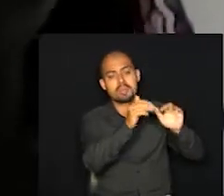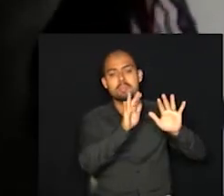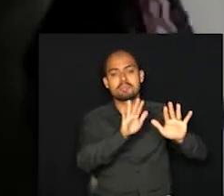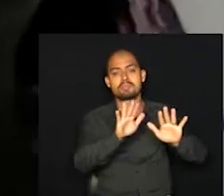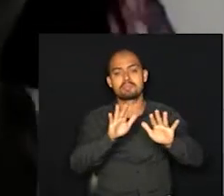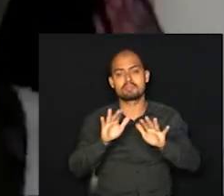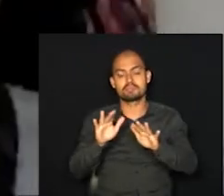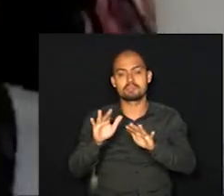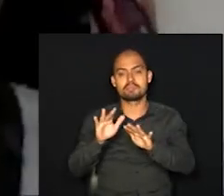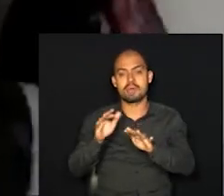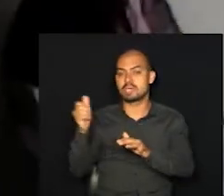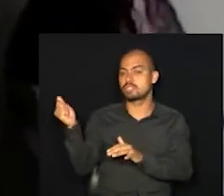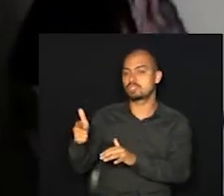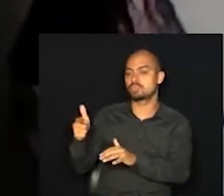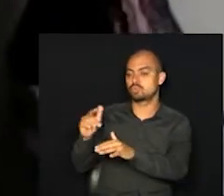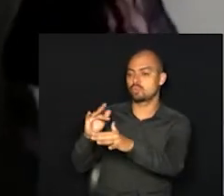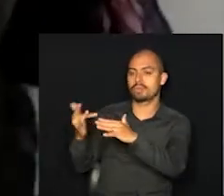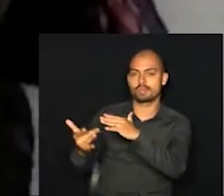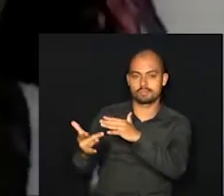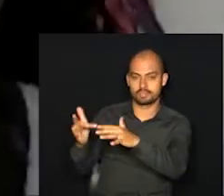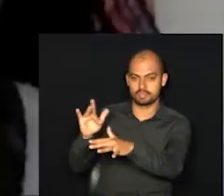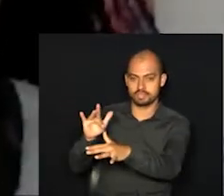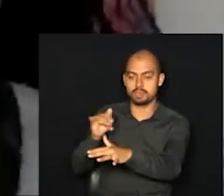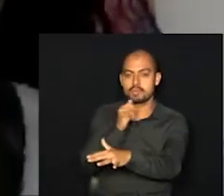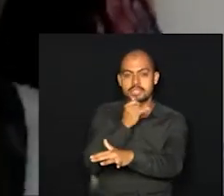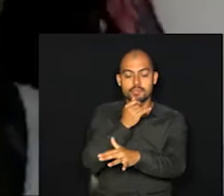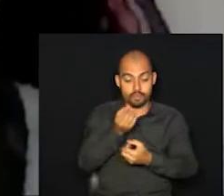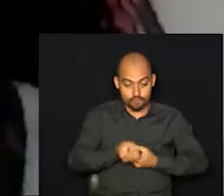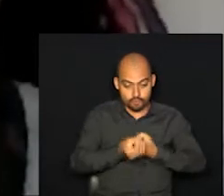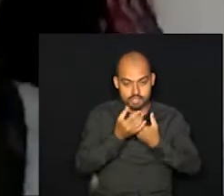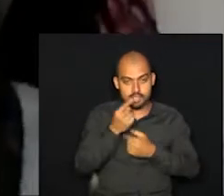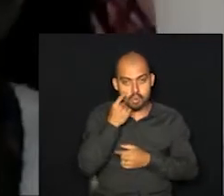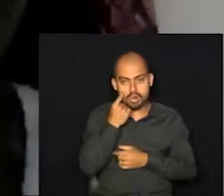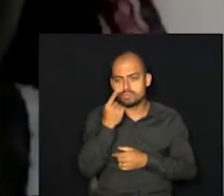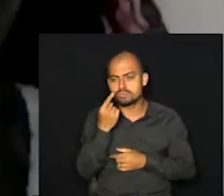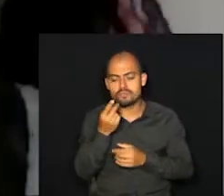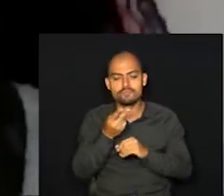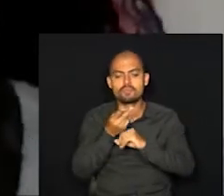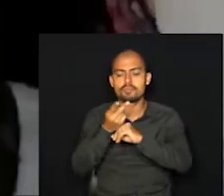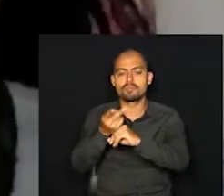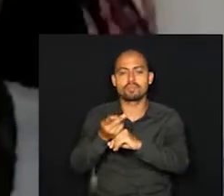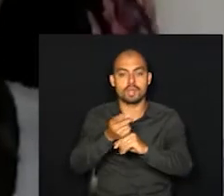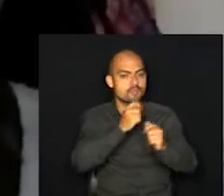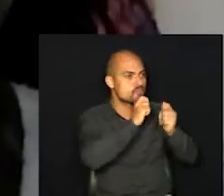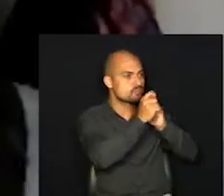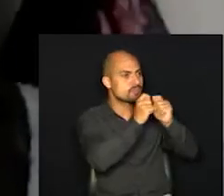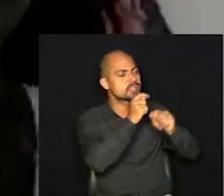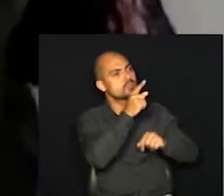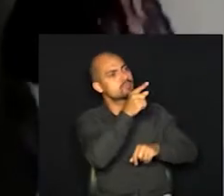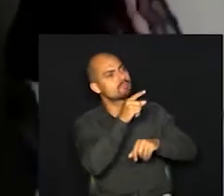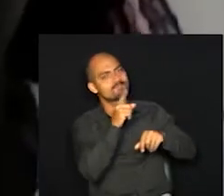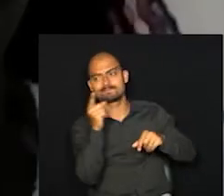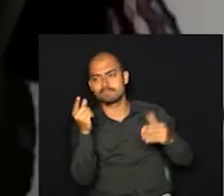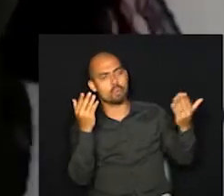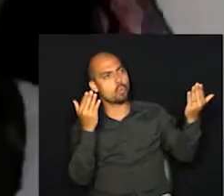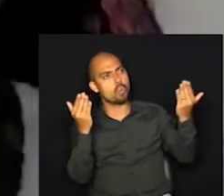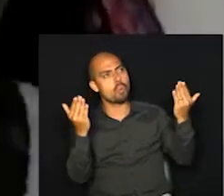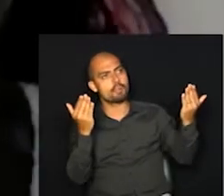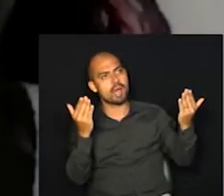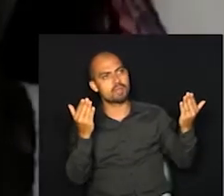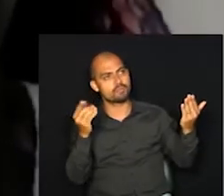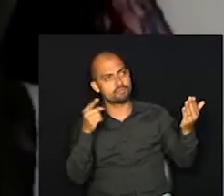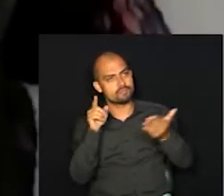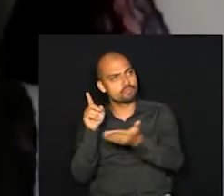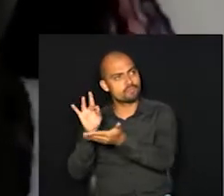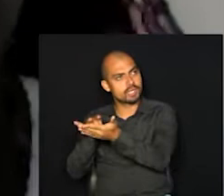redes sociais. Então, Sim. Quando eu vejo uma notícia, eu vou procurar sempre um noticiário, um canal onde eu possa ver aquela notícia